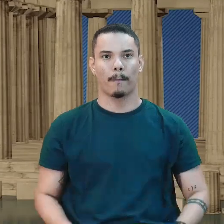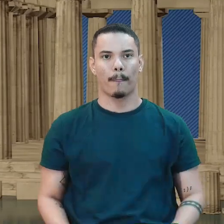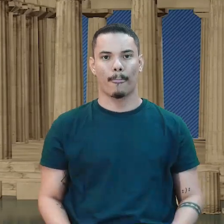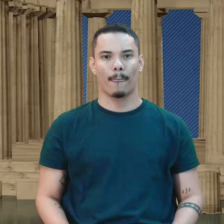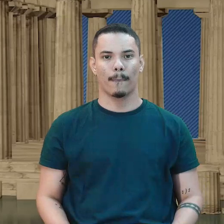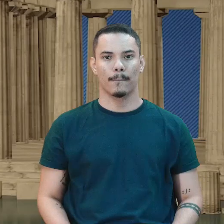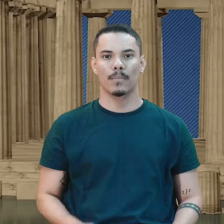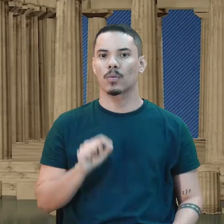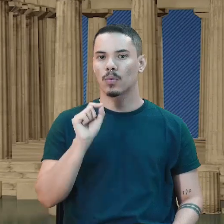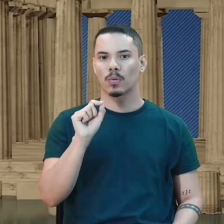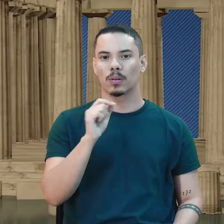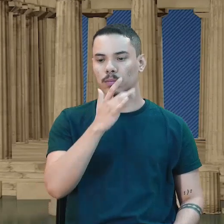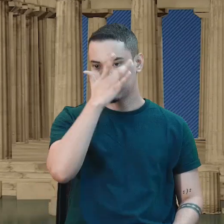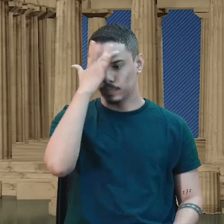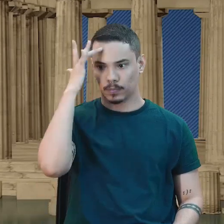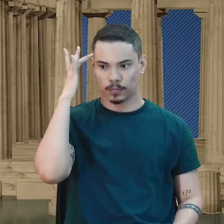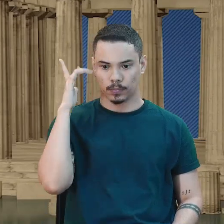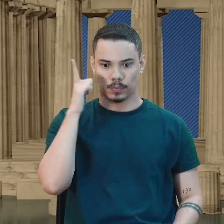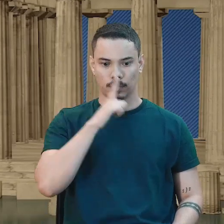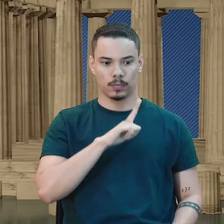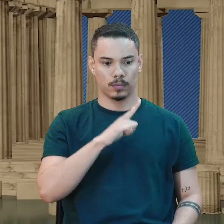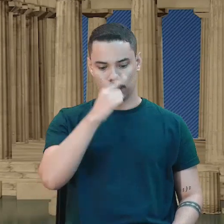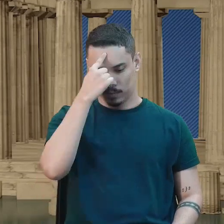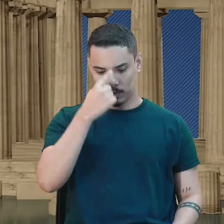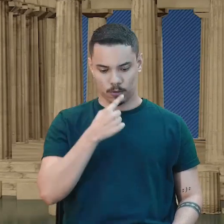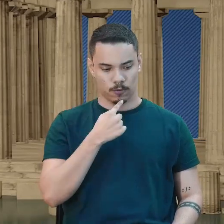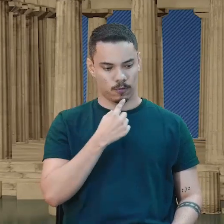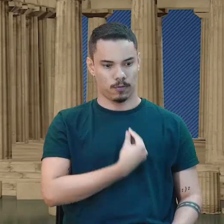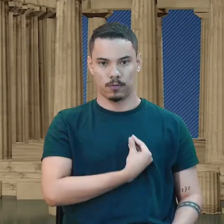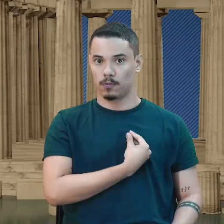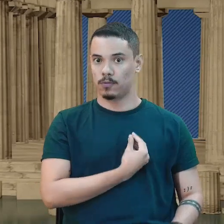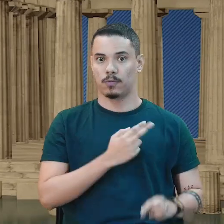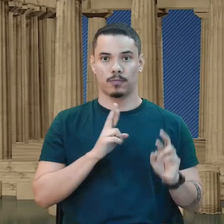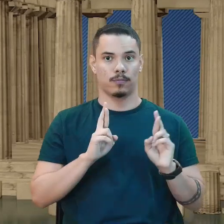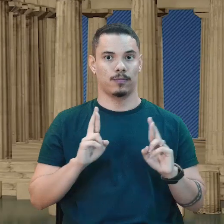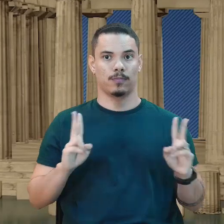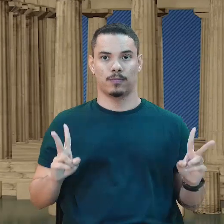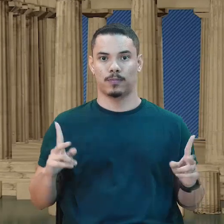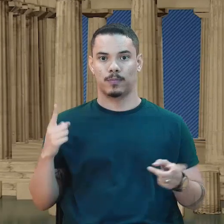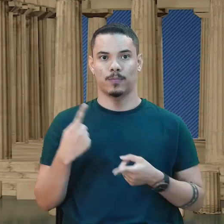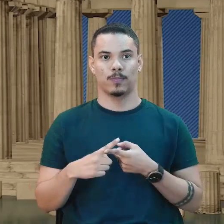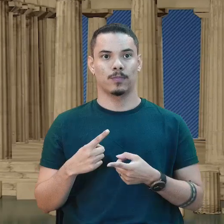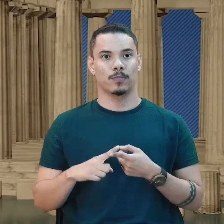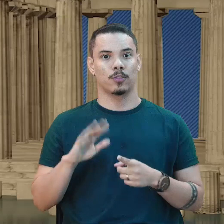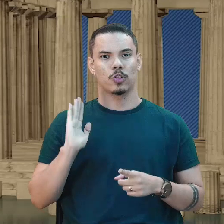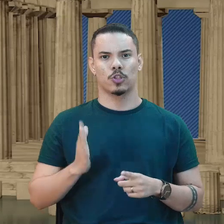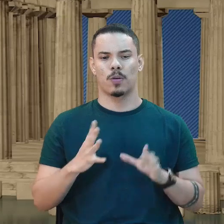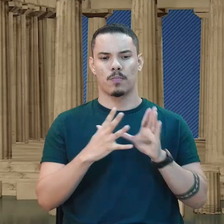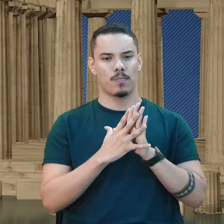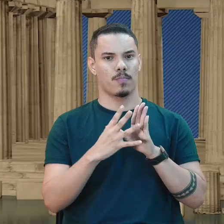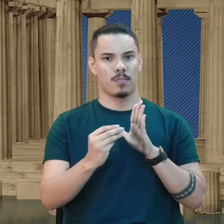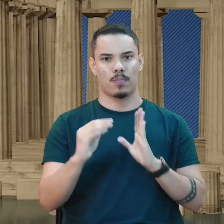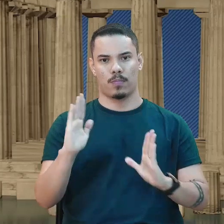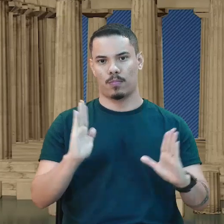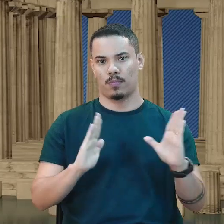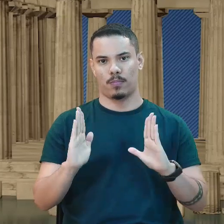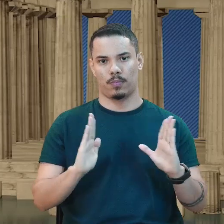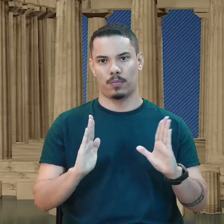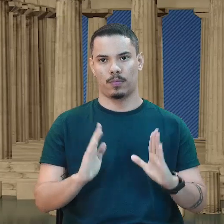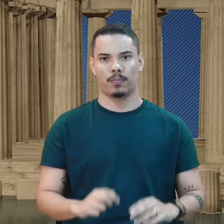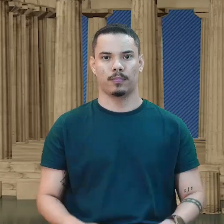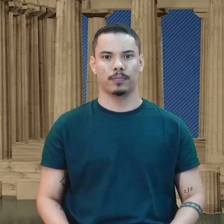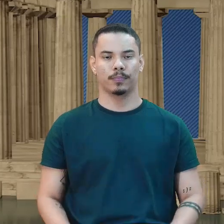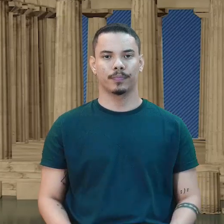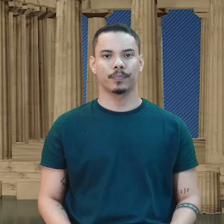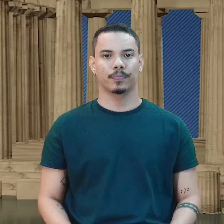que adotou um estilo de vida totalmente diferente daquilo que eram os padrões sociais da época.